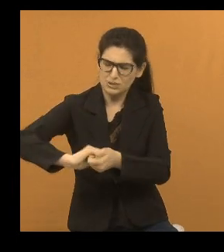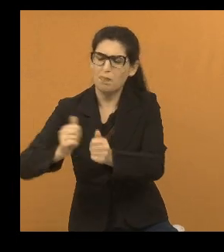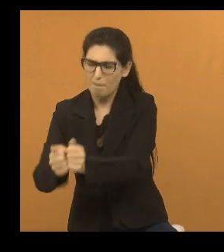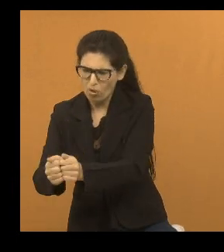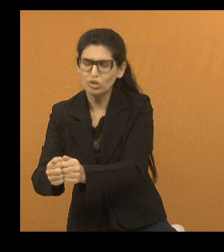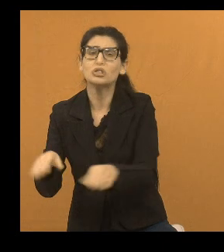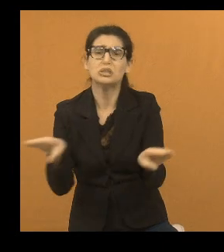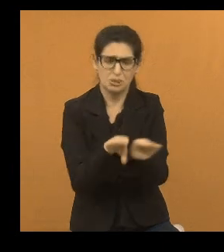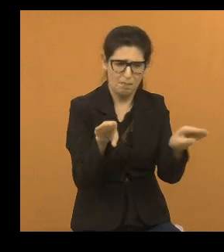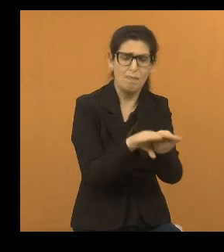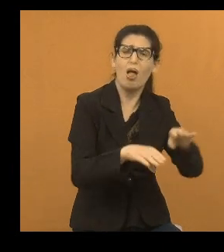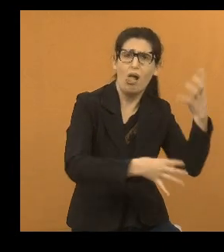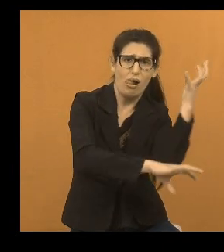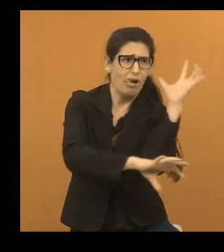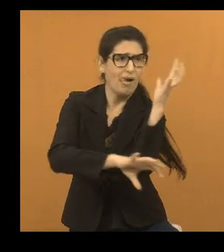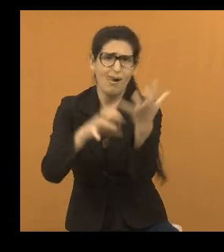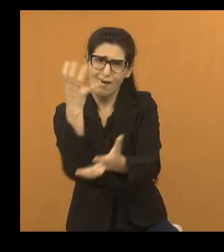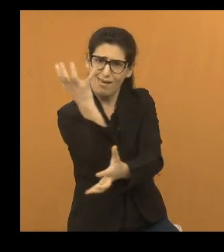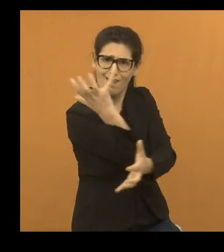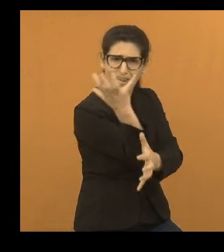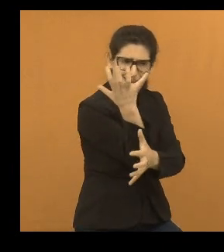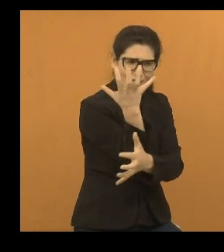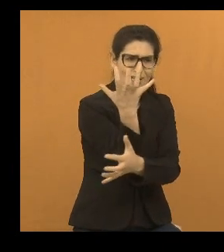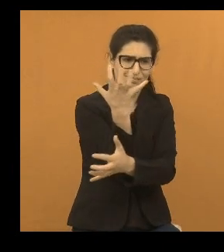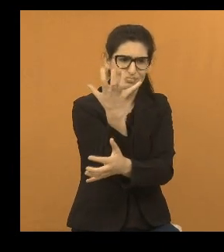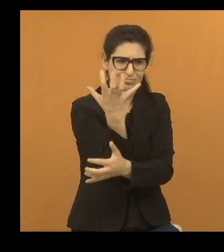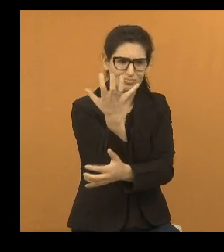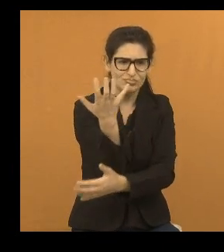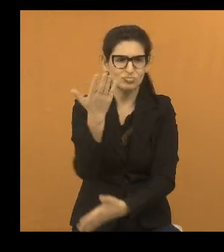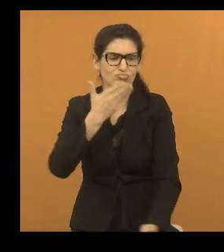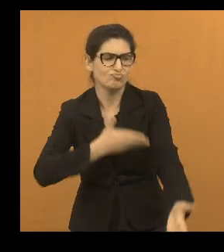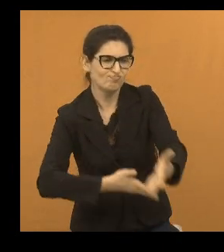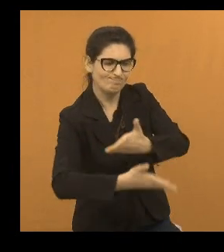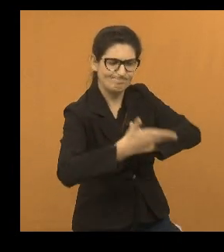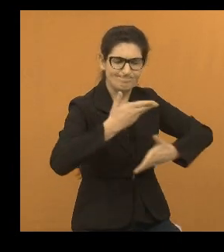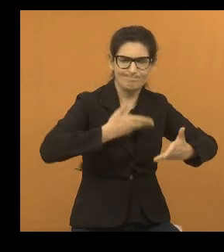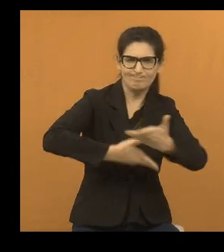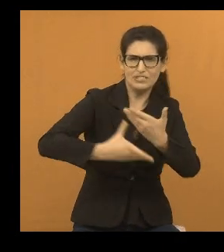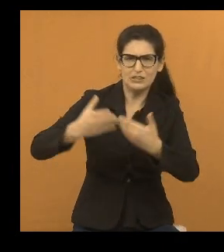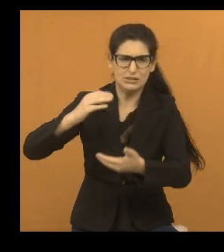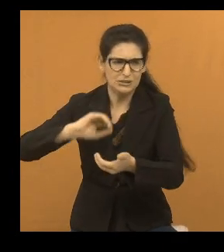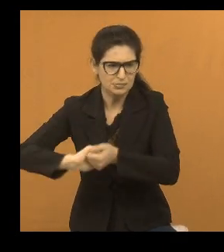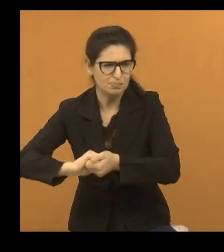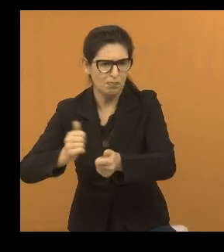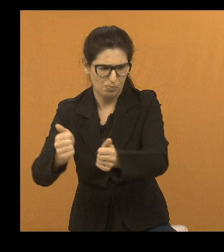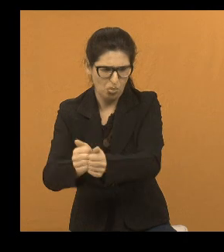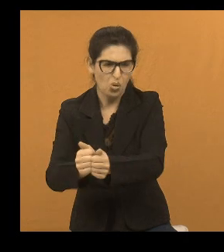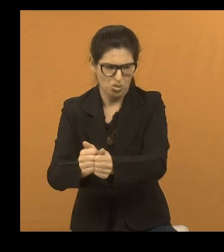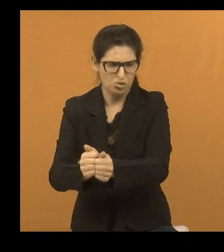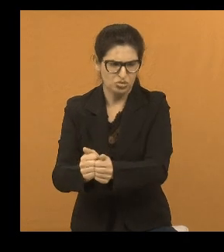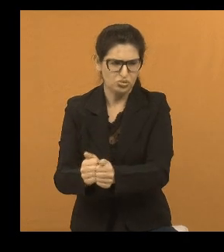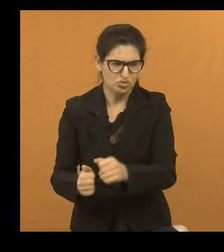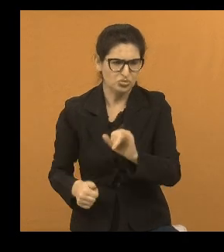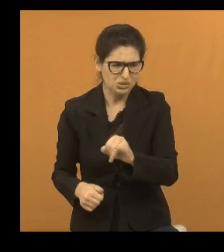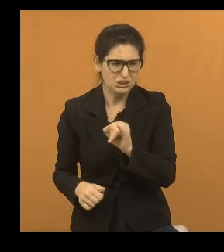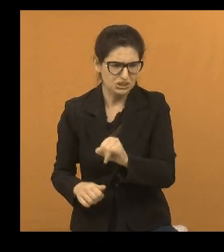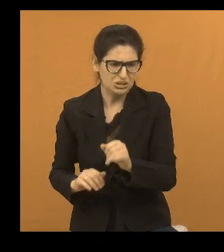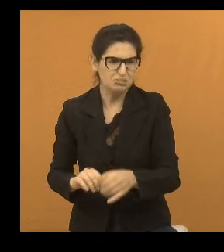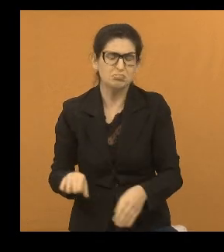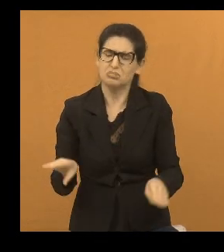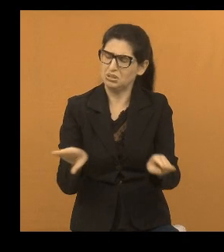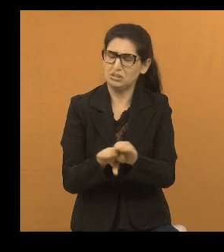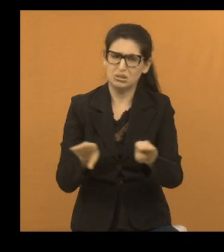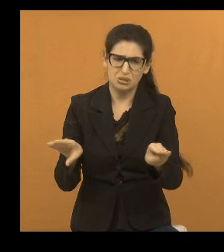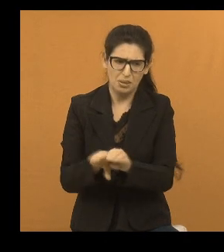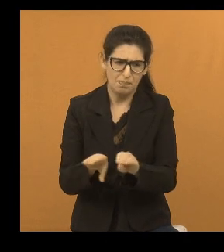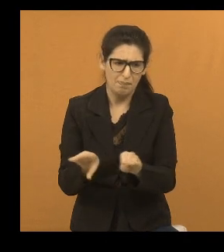esportivas, com destaque para atividades paradesportivas, paraolímpicas. A